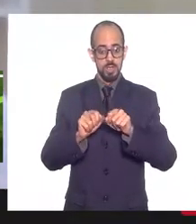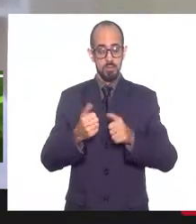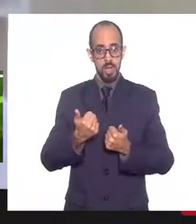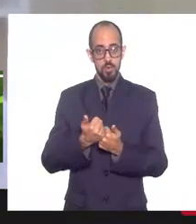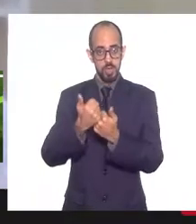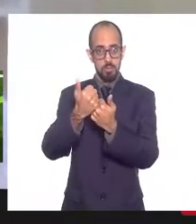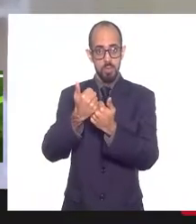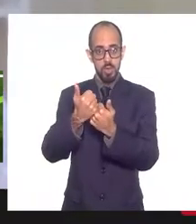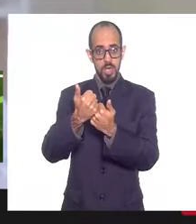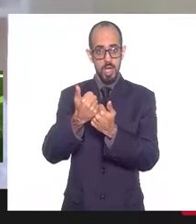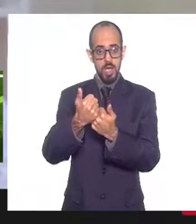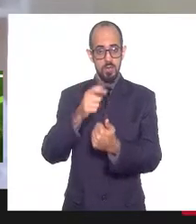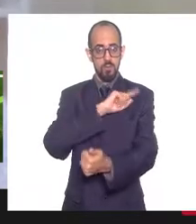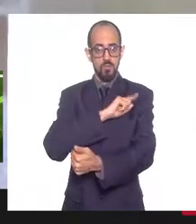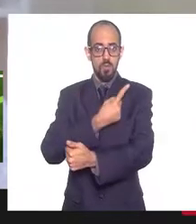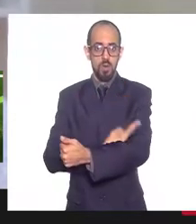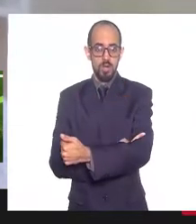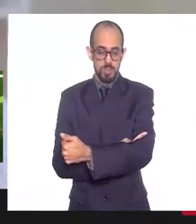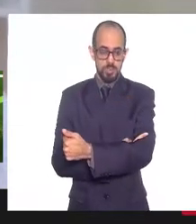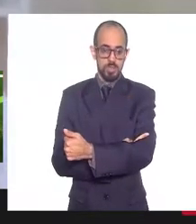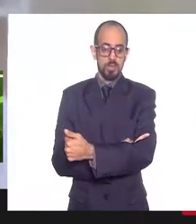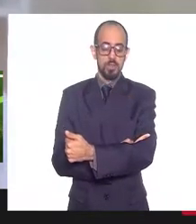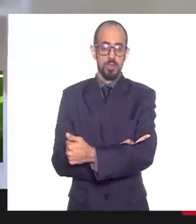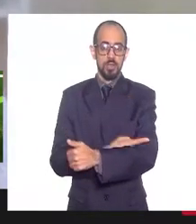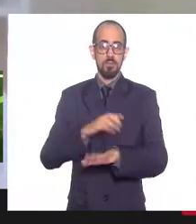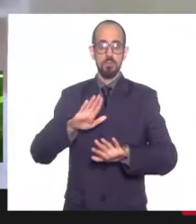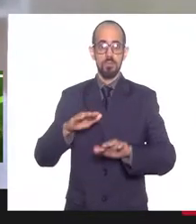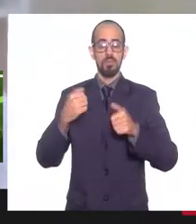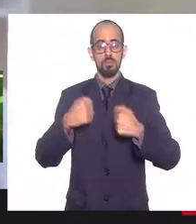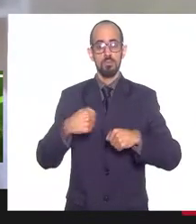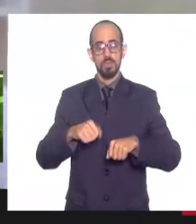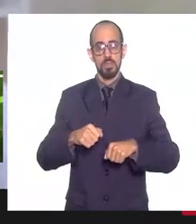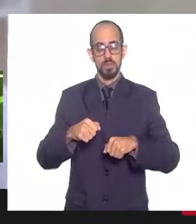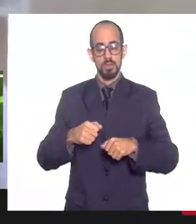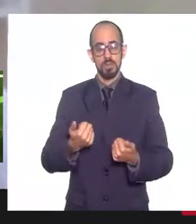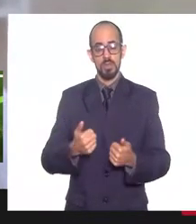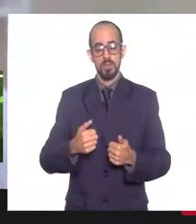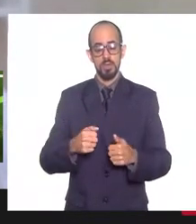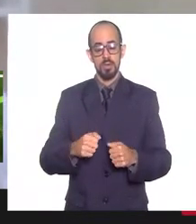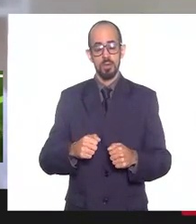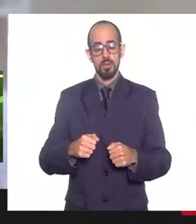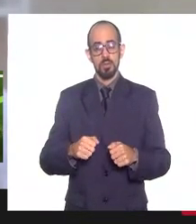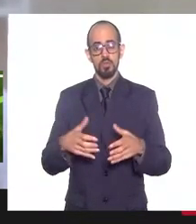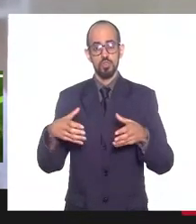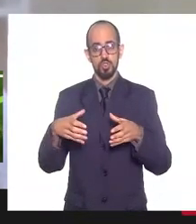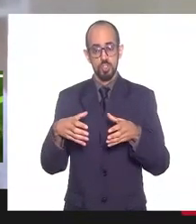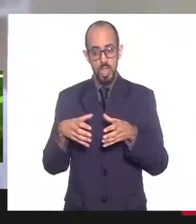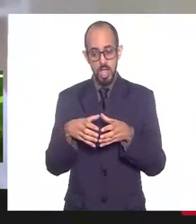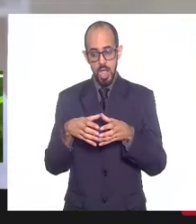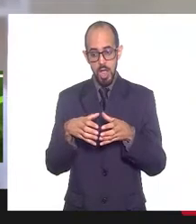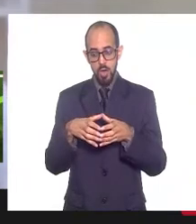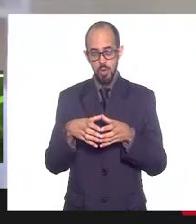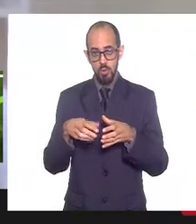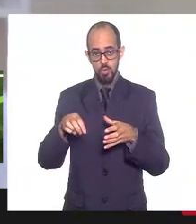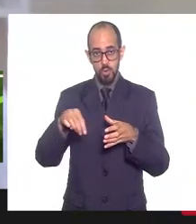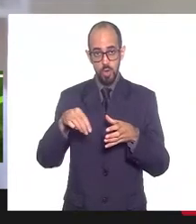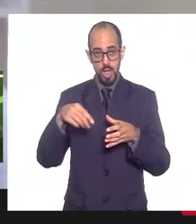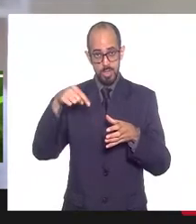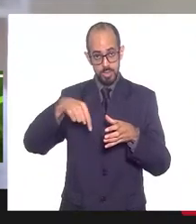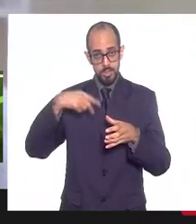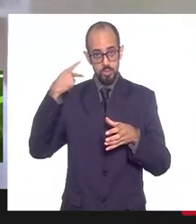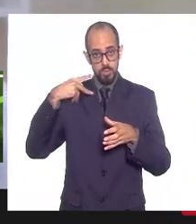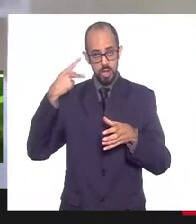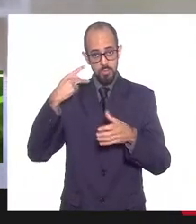e fortalecer mutuamente. Mas precisamos de apoio dos membros e membras desta casa e de todos os